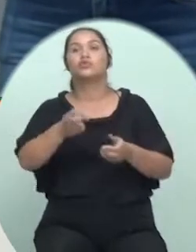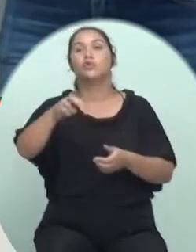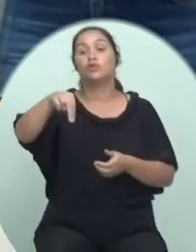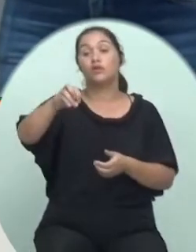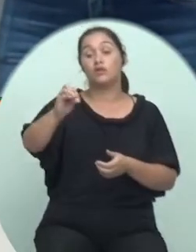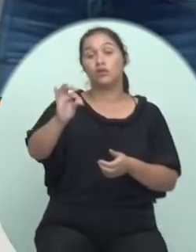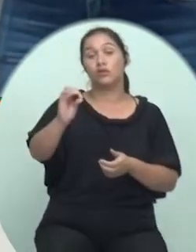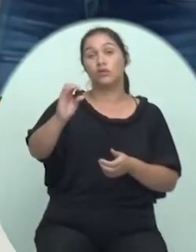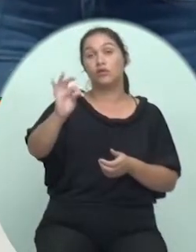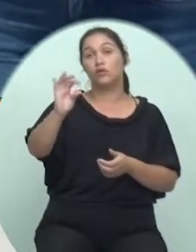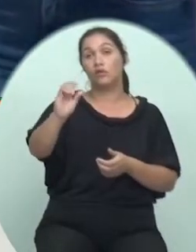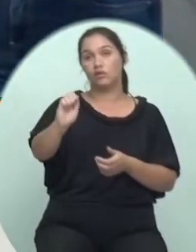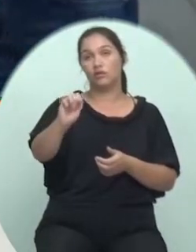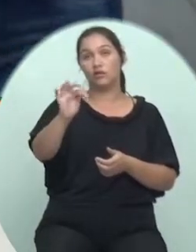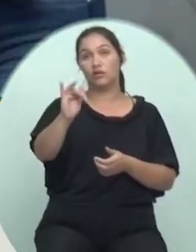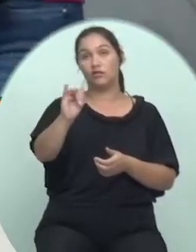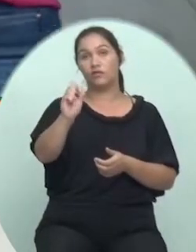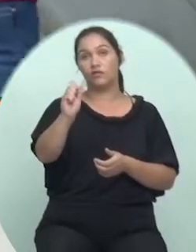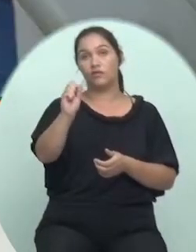ao contrato